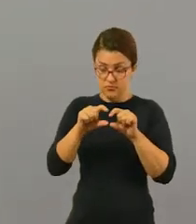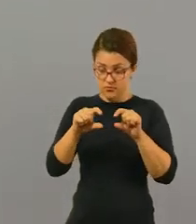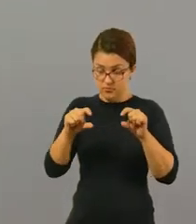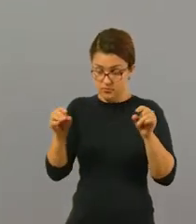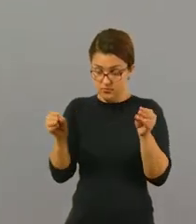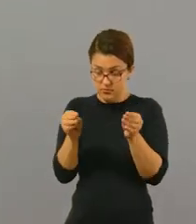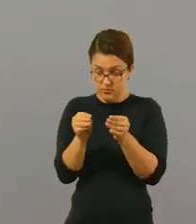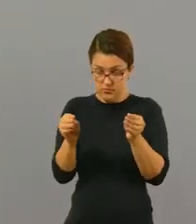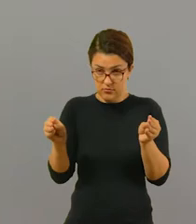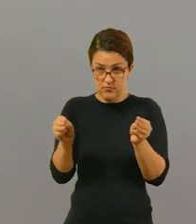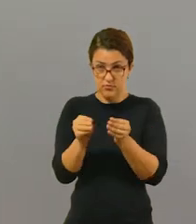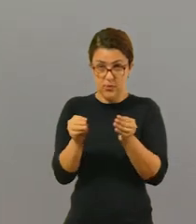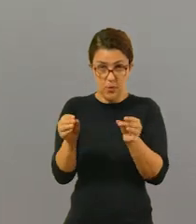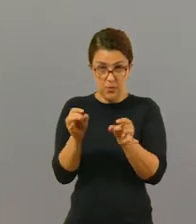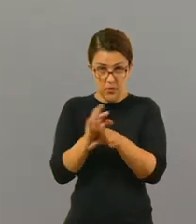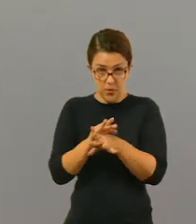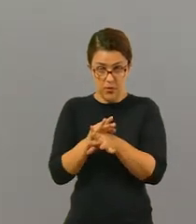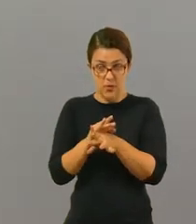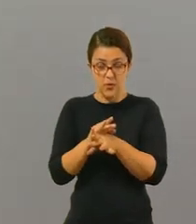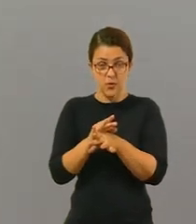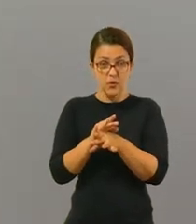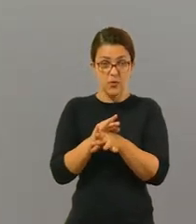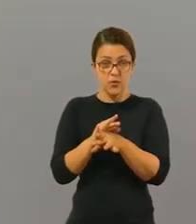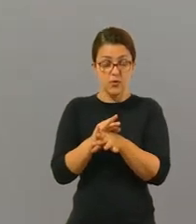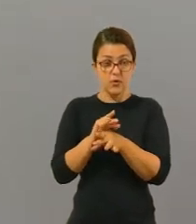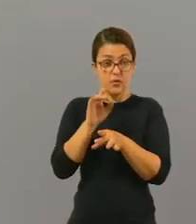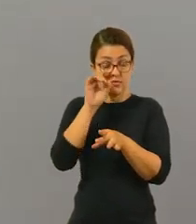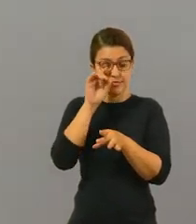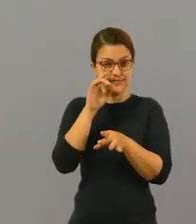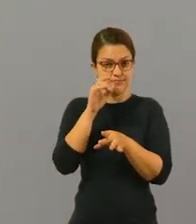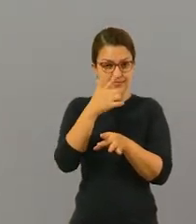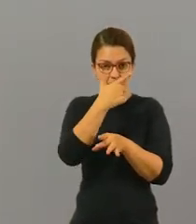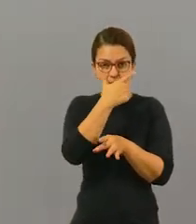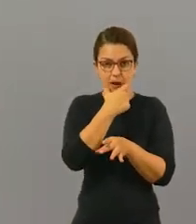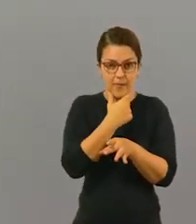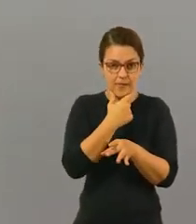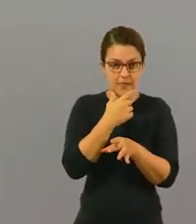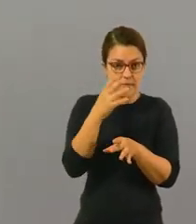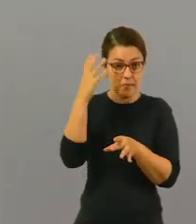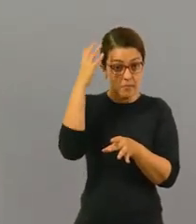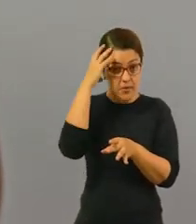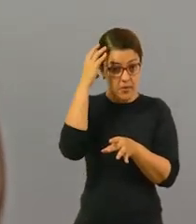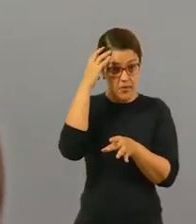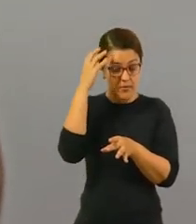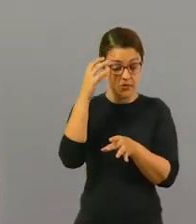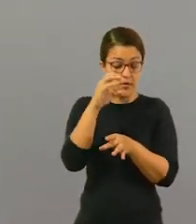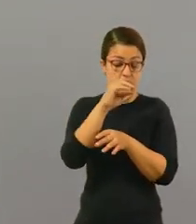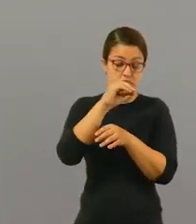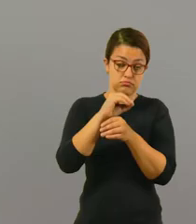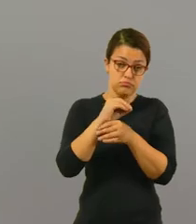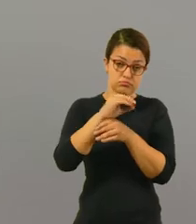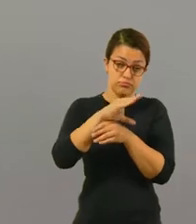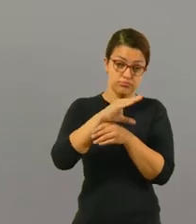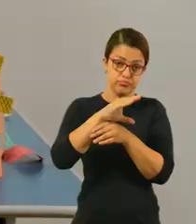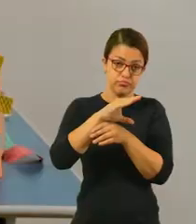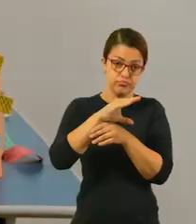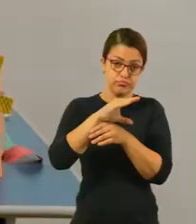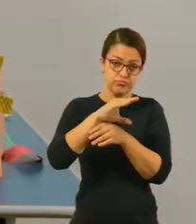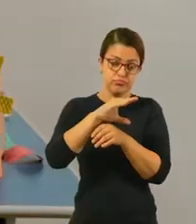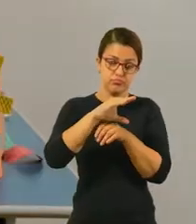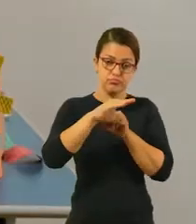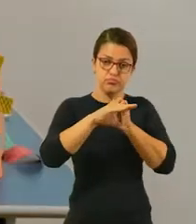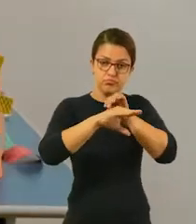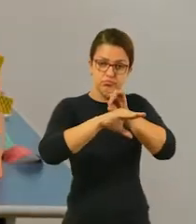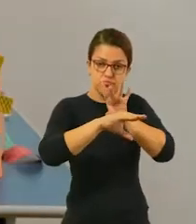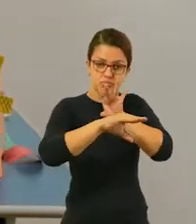Quando a sanfoninha ficar pronta, vou precisar colar a cabeça e o rabo do meu dragão. Vou